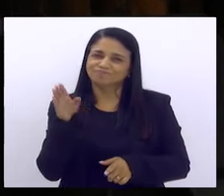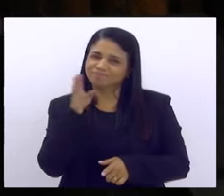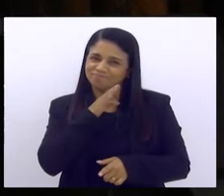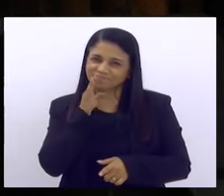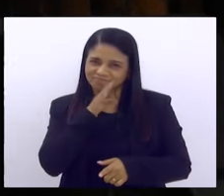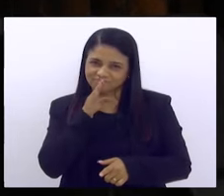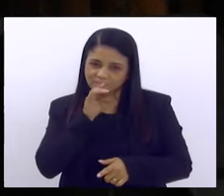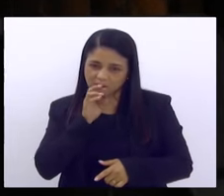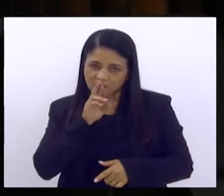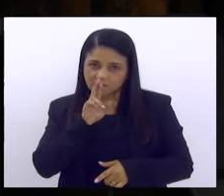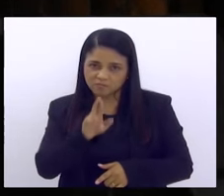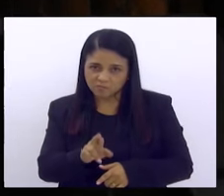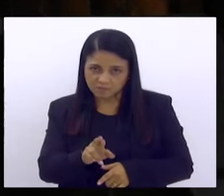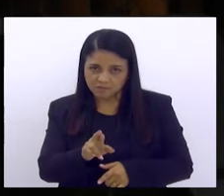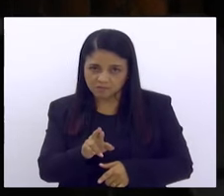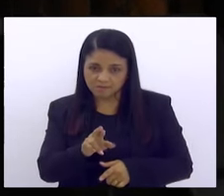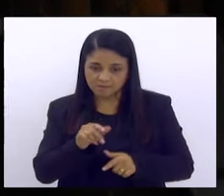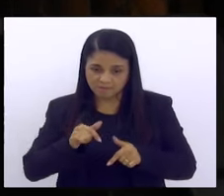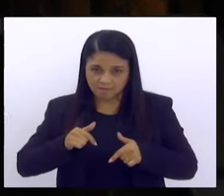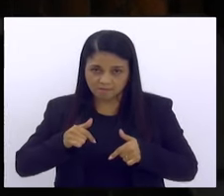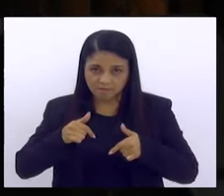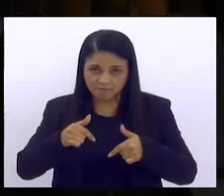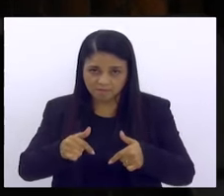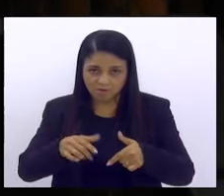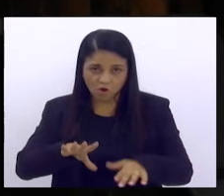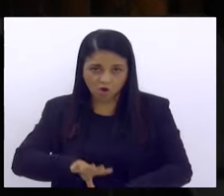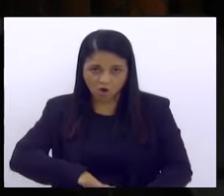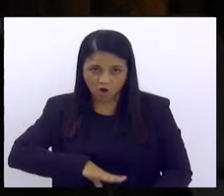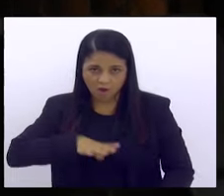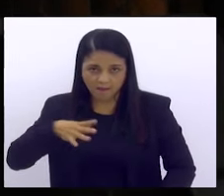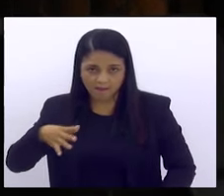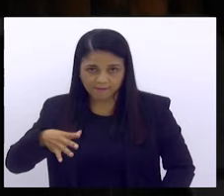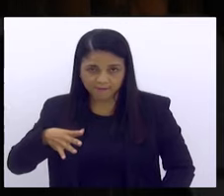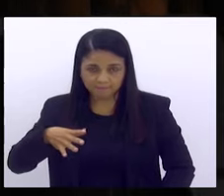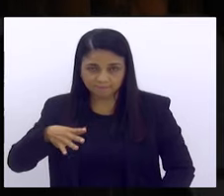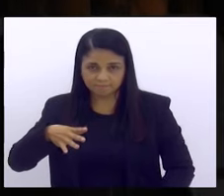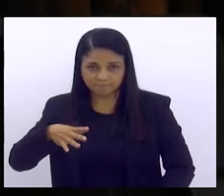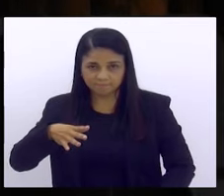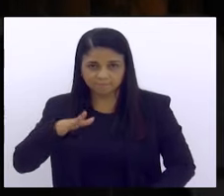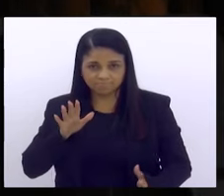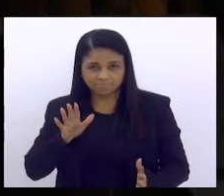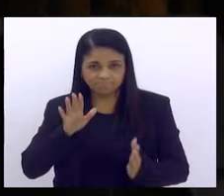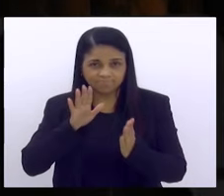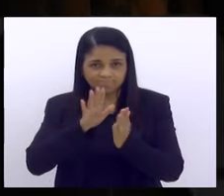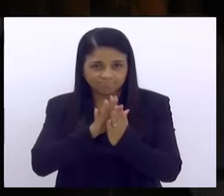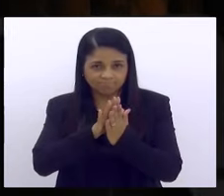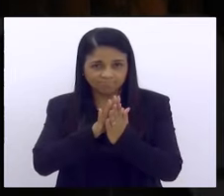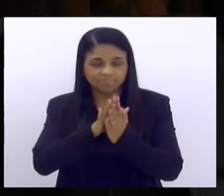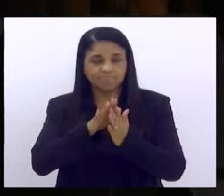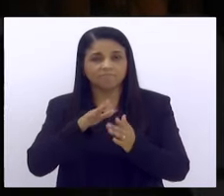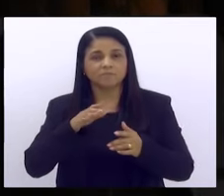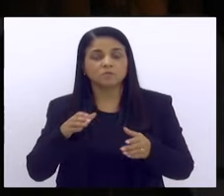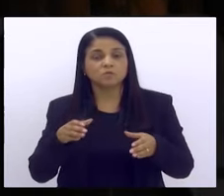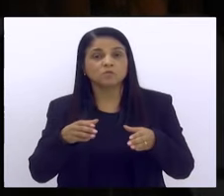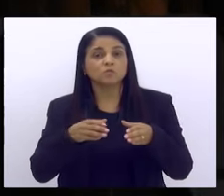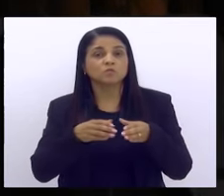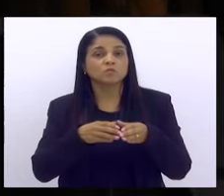velocidade, nem a mesma coragem para enfrentar pleitos históricos da